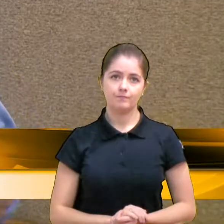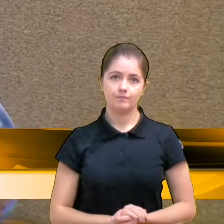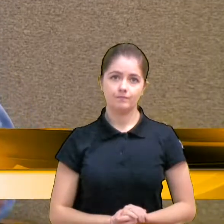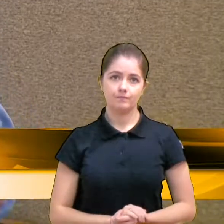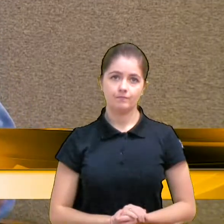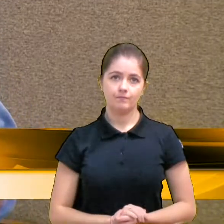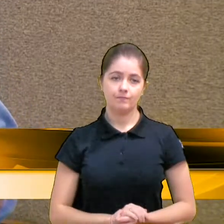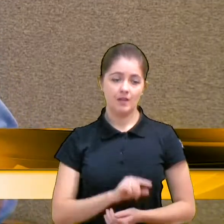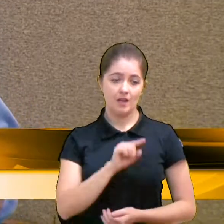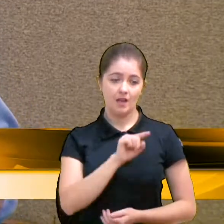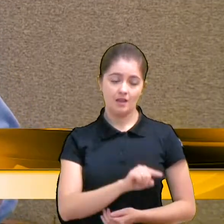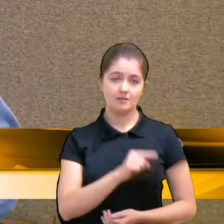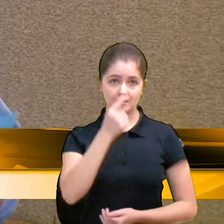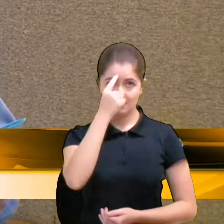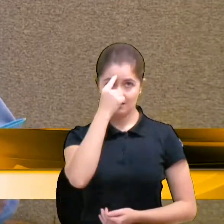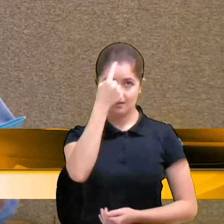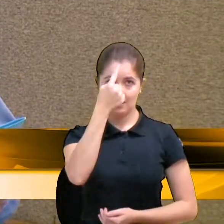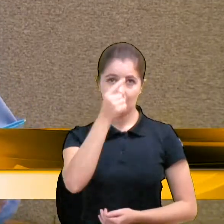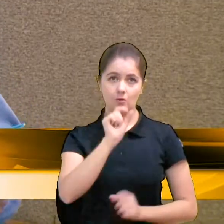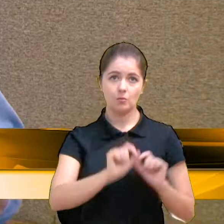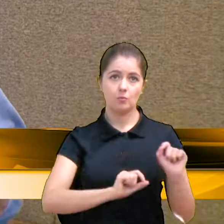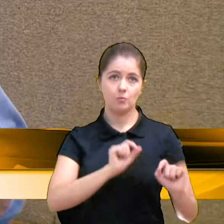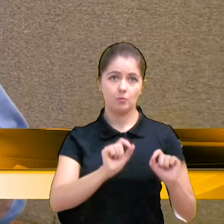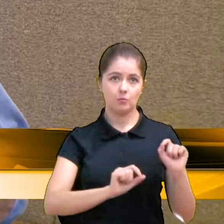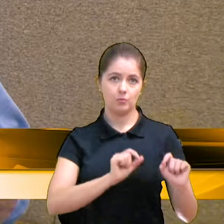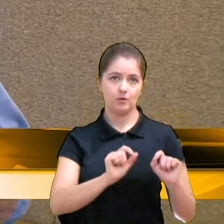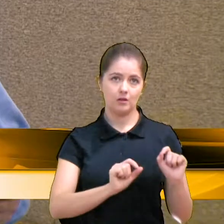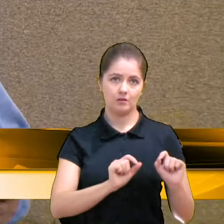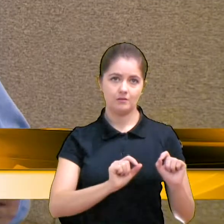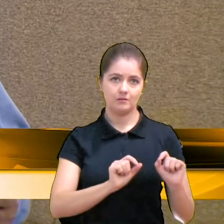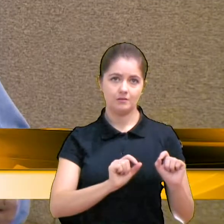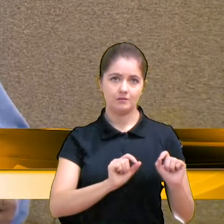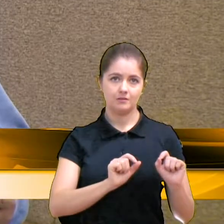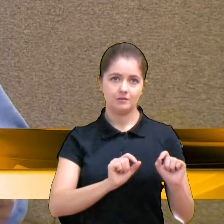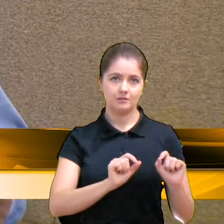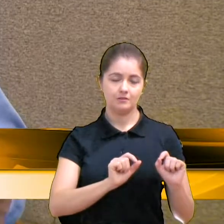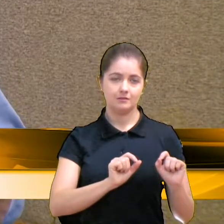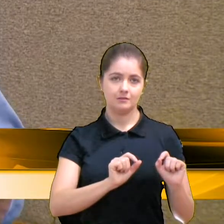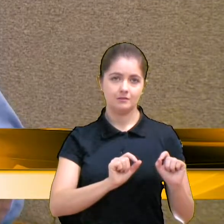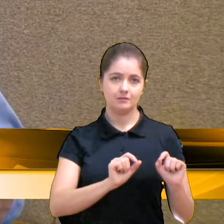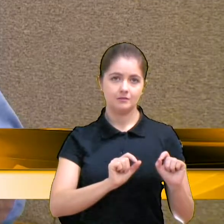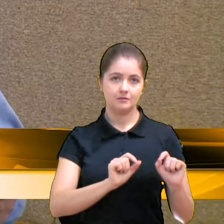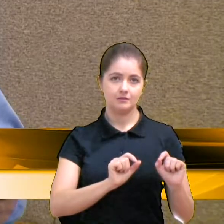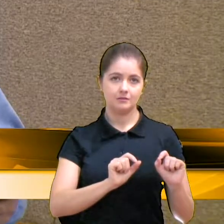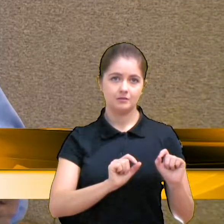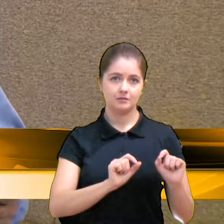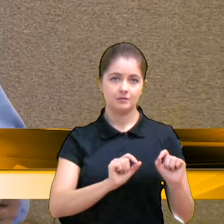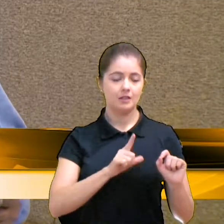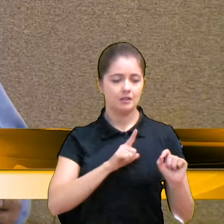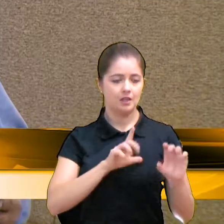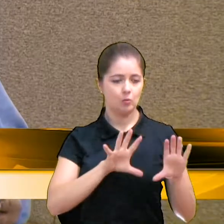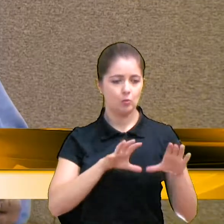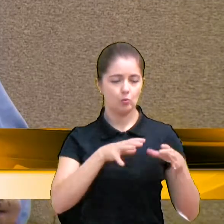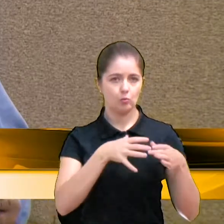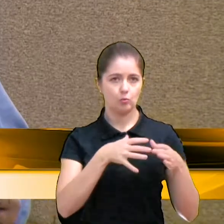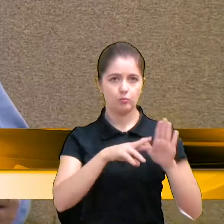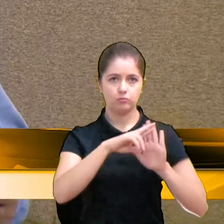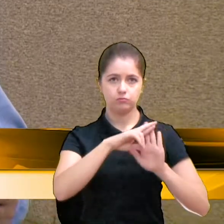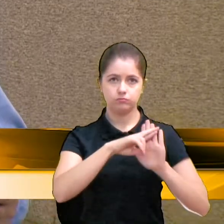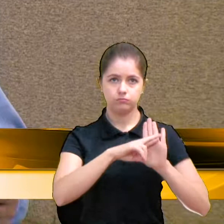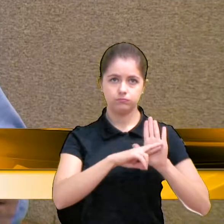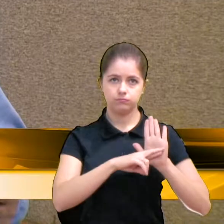as posturas municipais compreendem um instrumento jurídico, constituído por um conjunto de normas que regulam